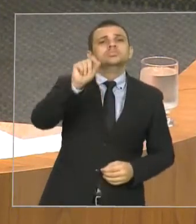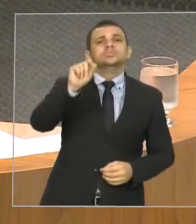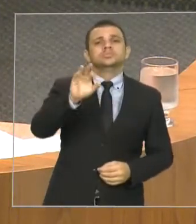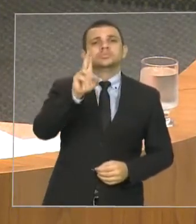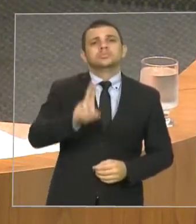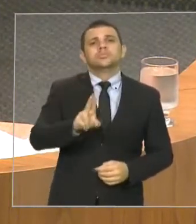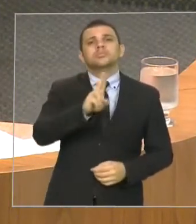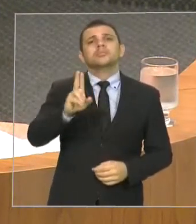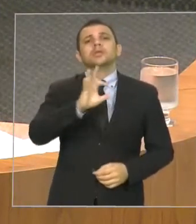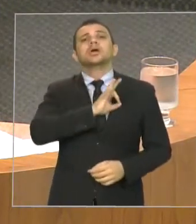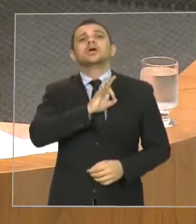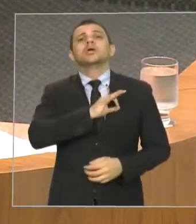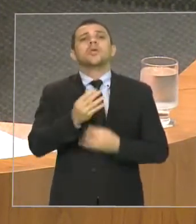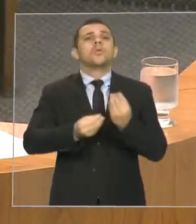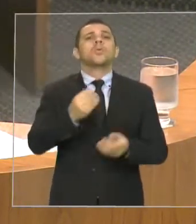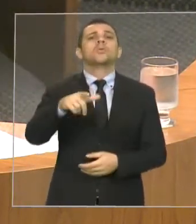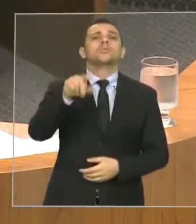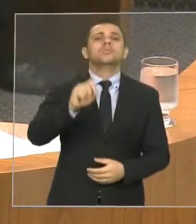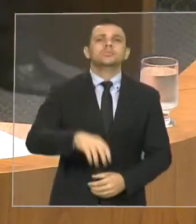capelães?